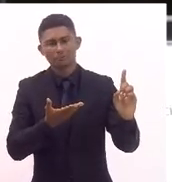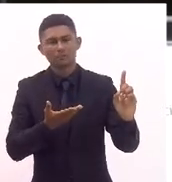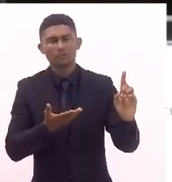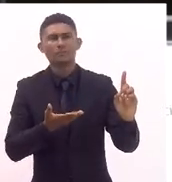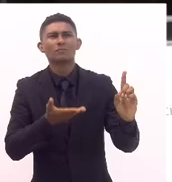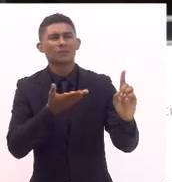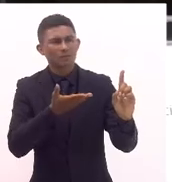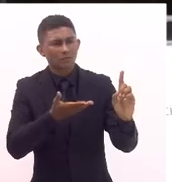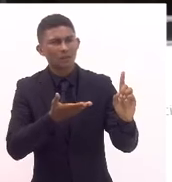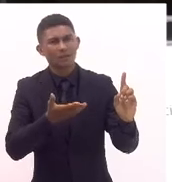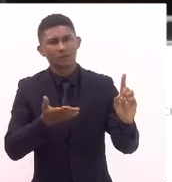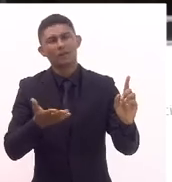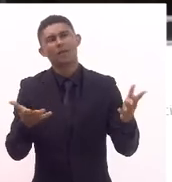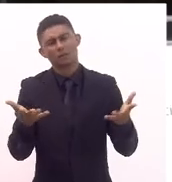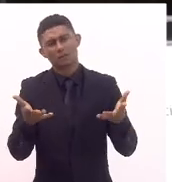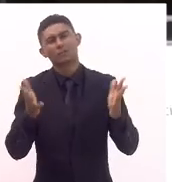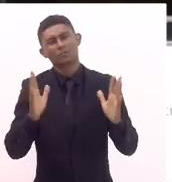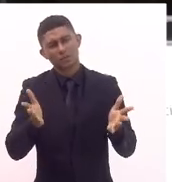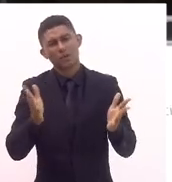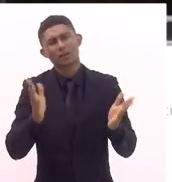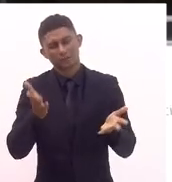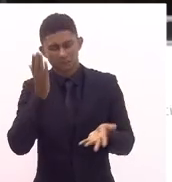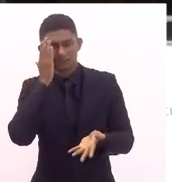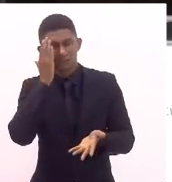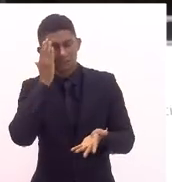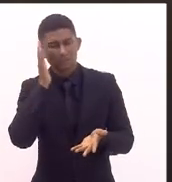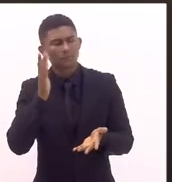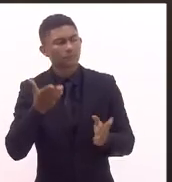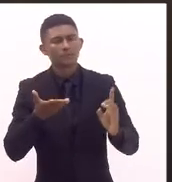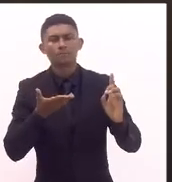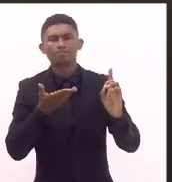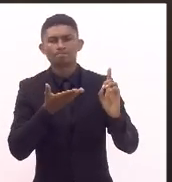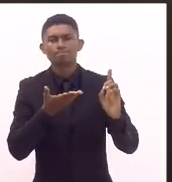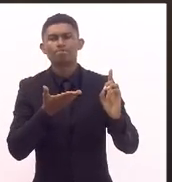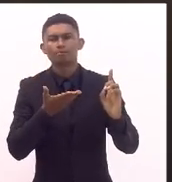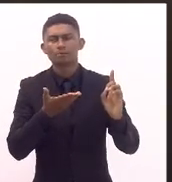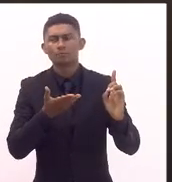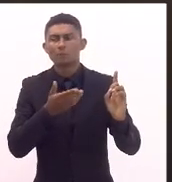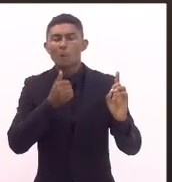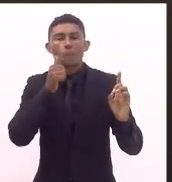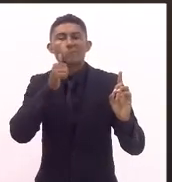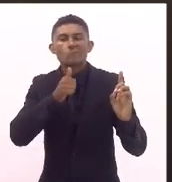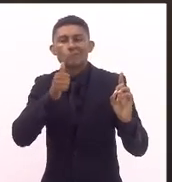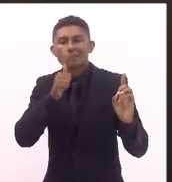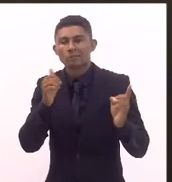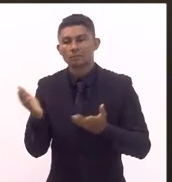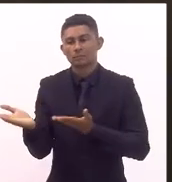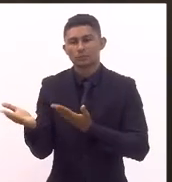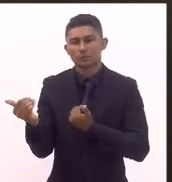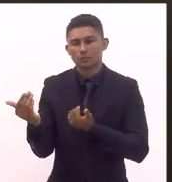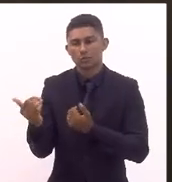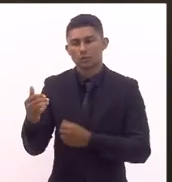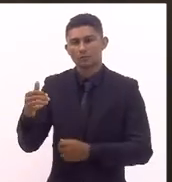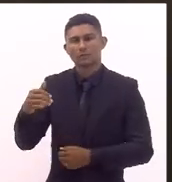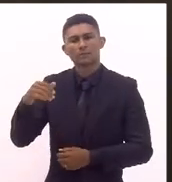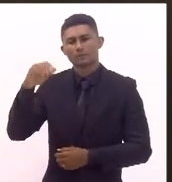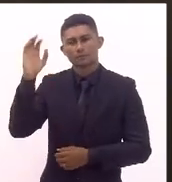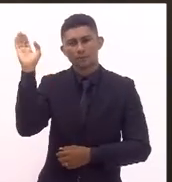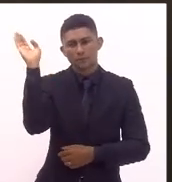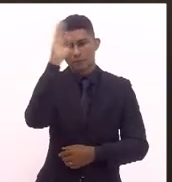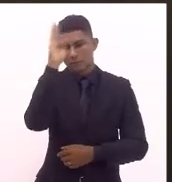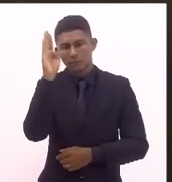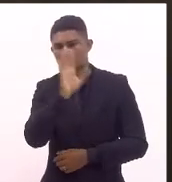acho que você agora já tem mais a dimensão do que é para meninas para as mulheres de todo esse Brasil